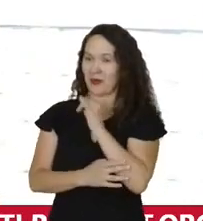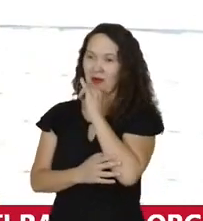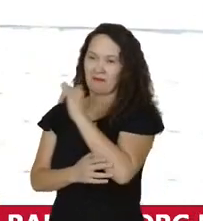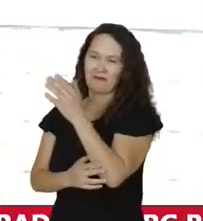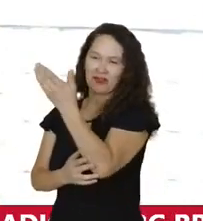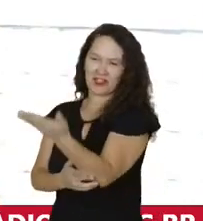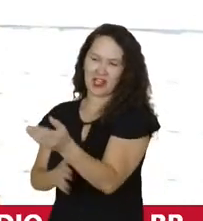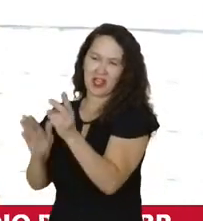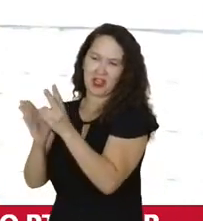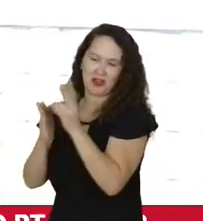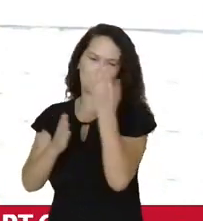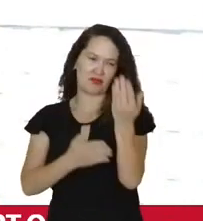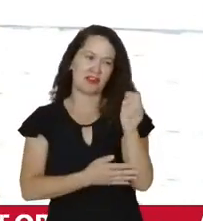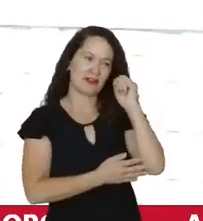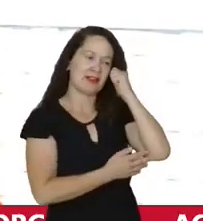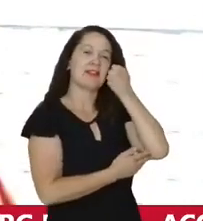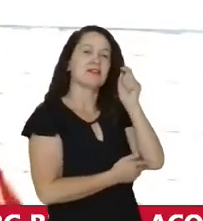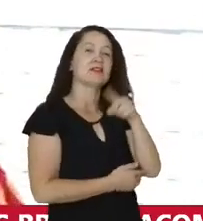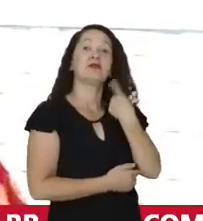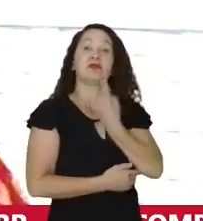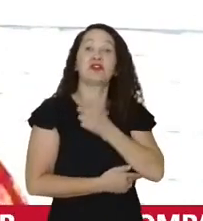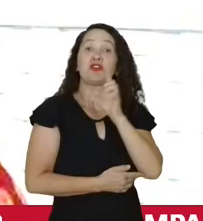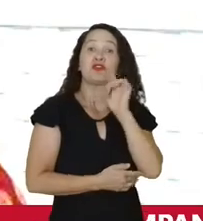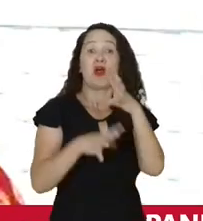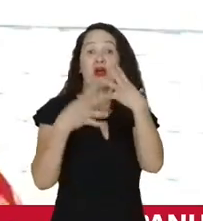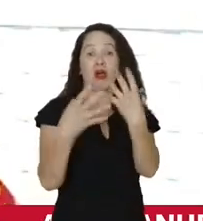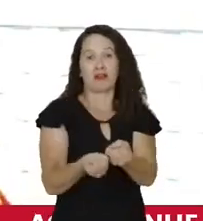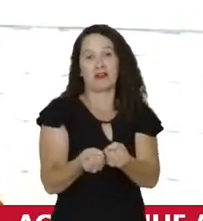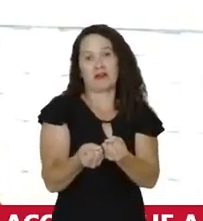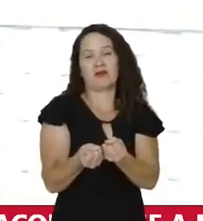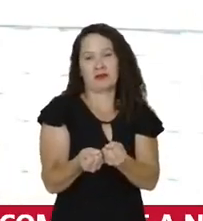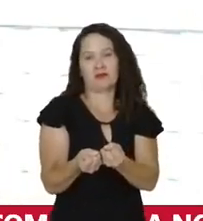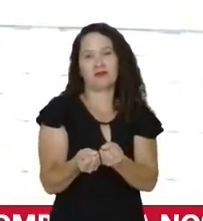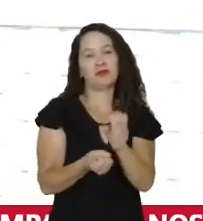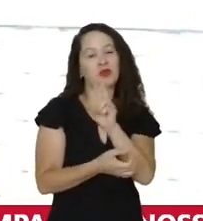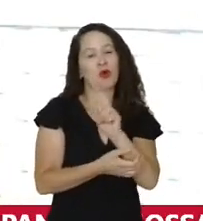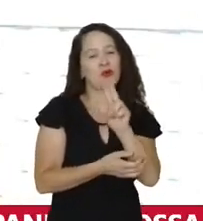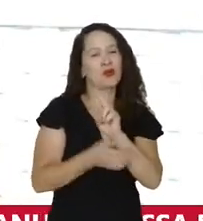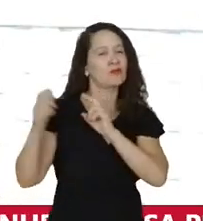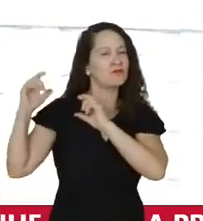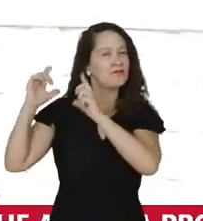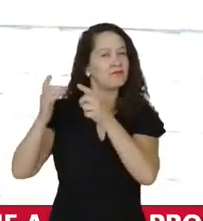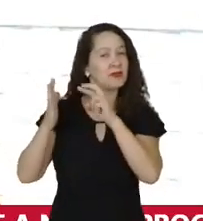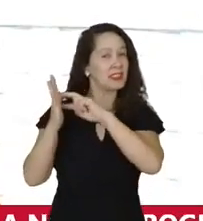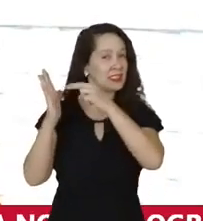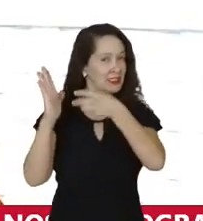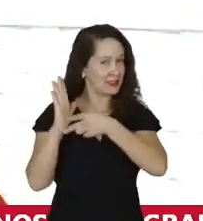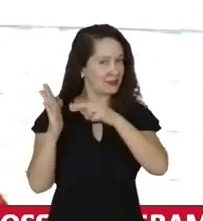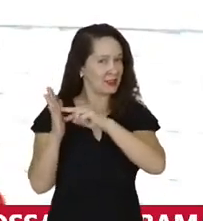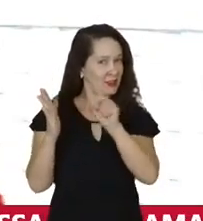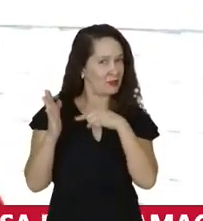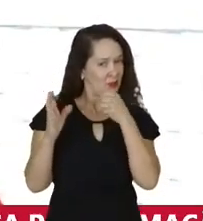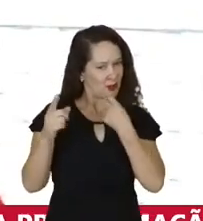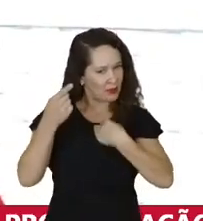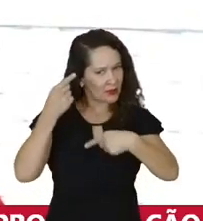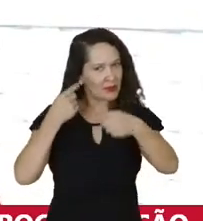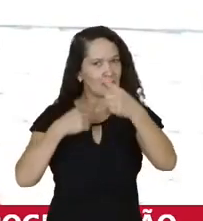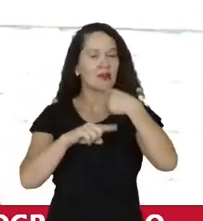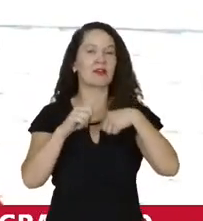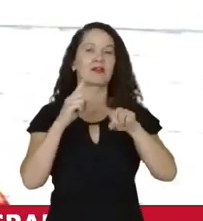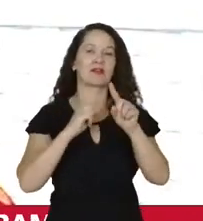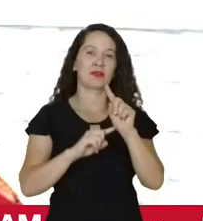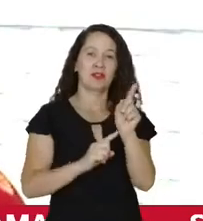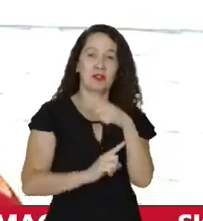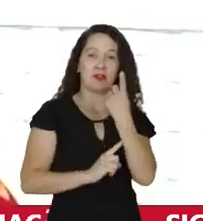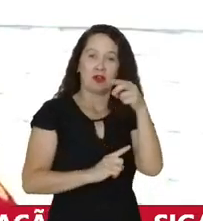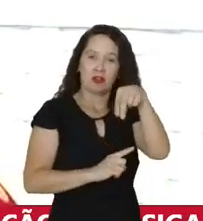de forma pejorativa, e que nós pegamos esses rótulos, nossos ancestrais, e ressignificaram, transformaram.